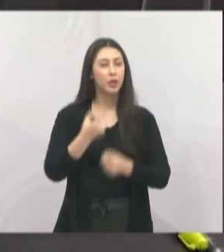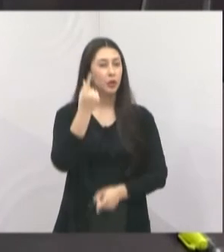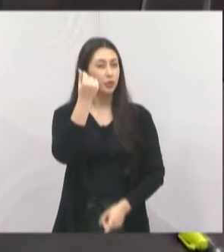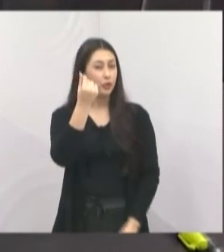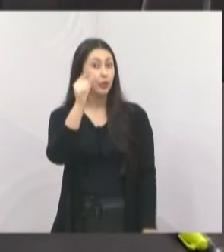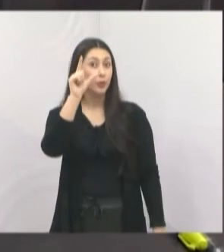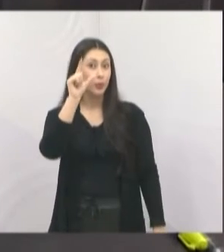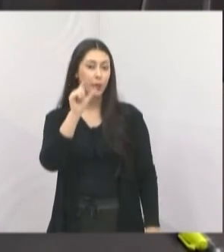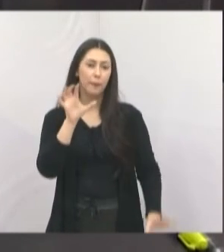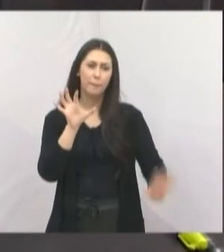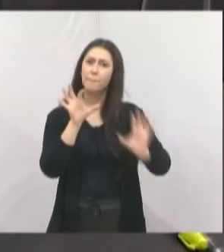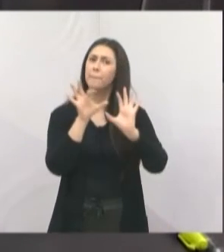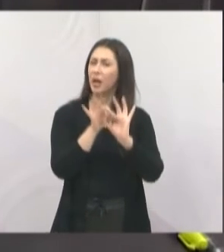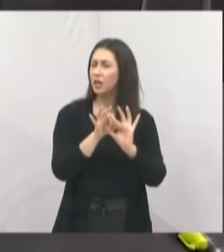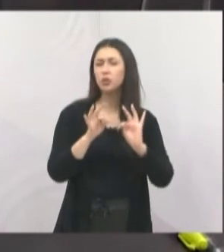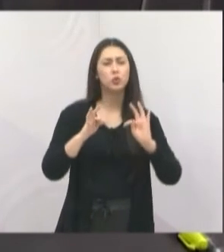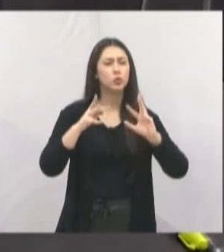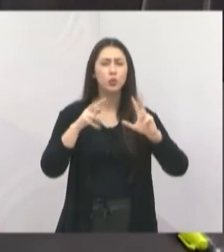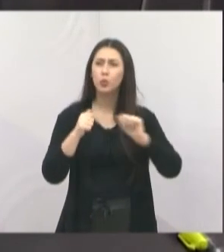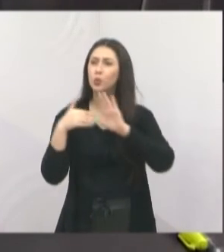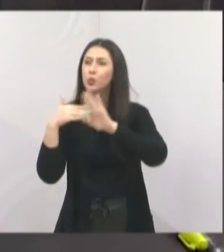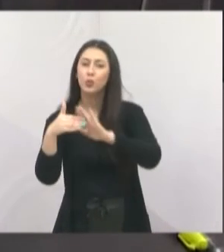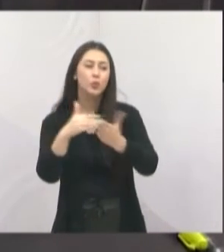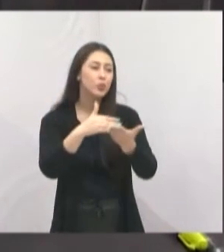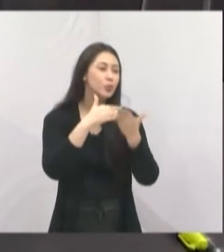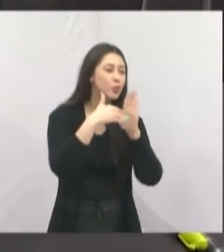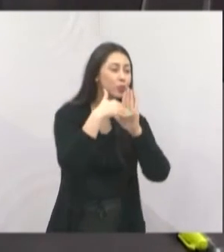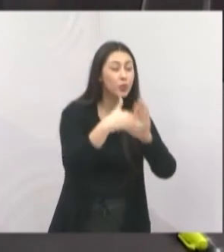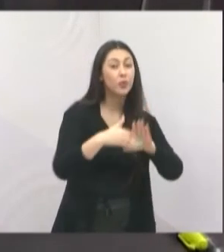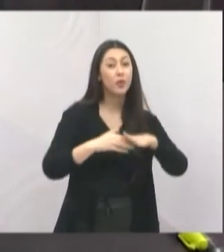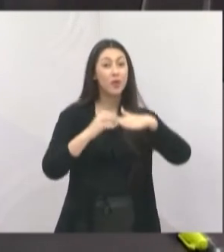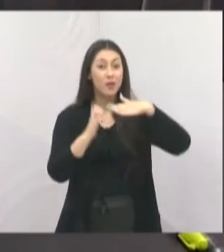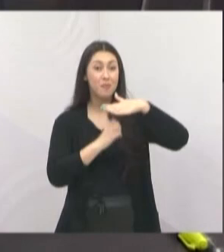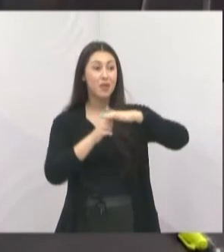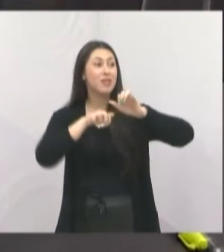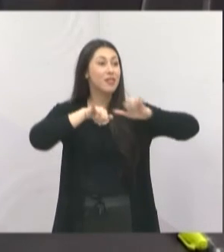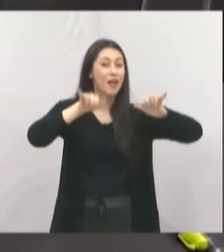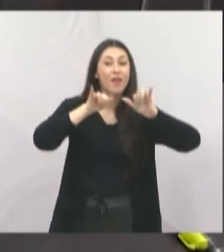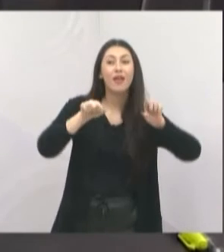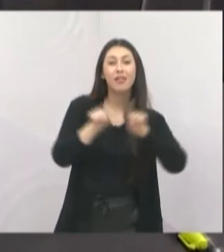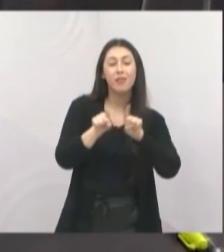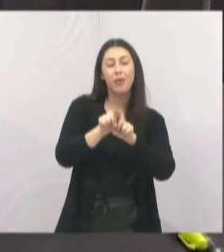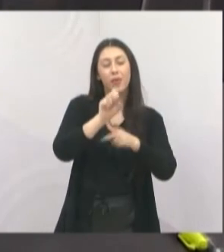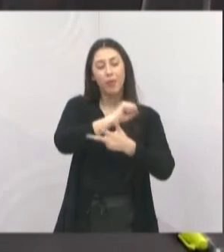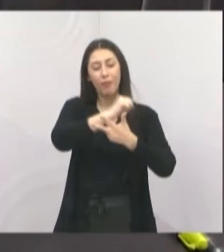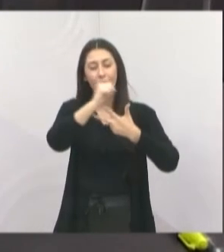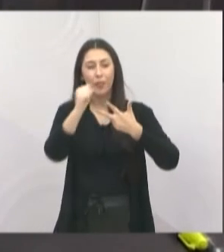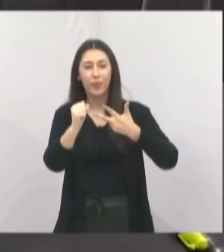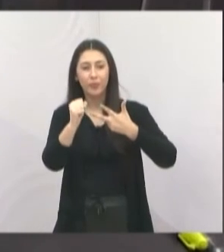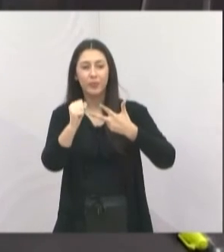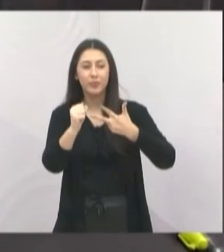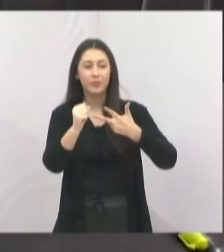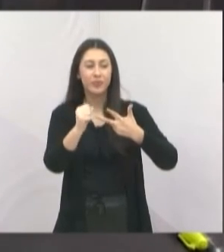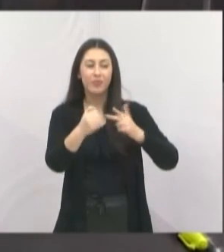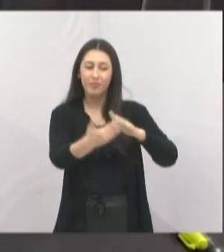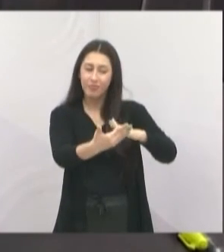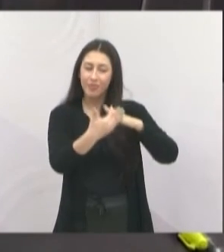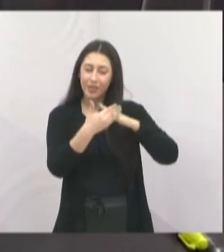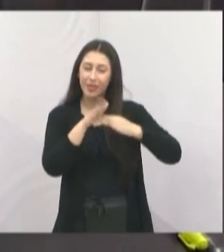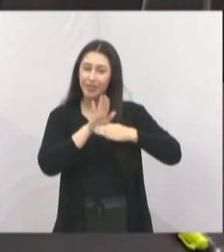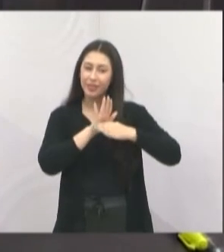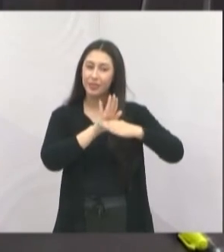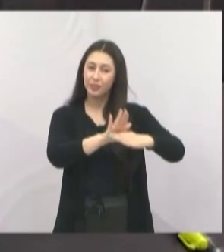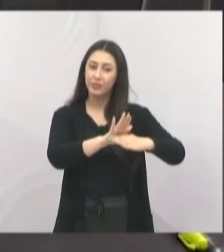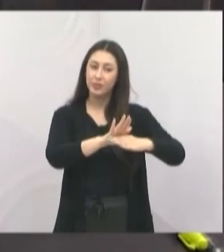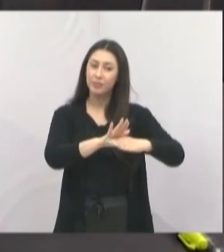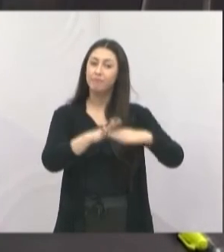custo, é parceria, todo mundo ganha, a empresa vai divulgar e o poder público acaba juntamente conseguindo melhorar